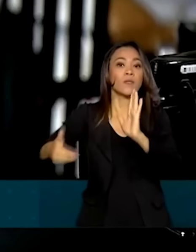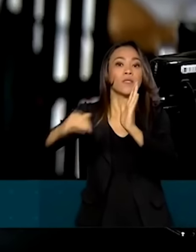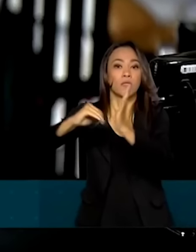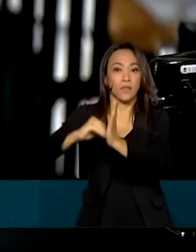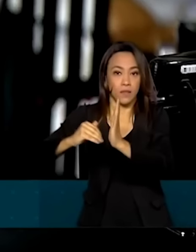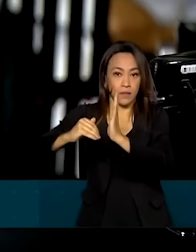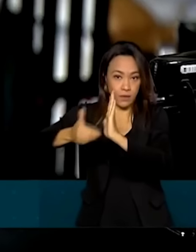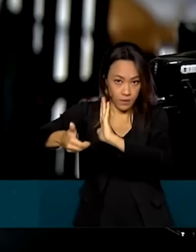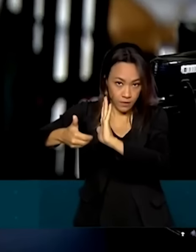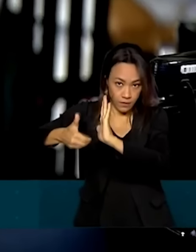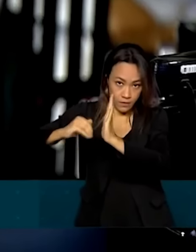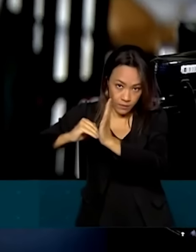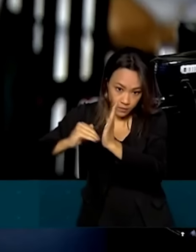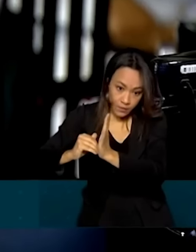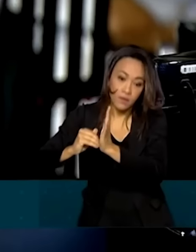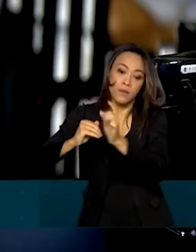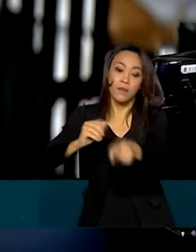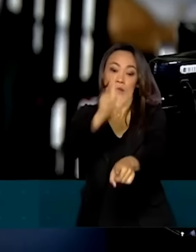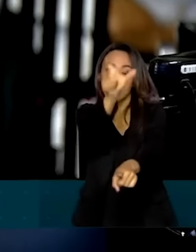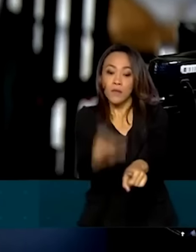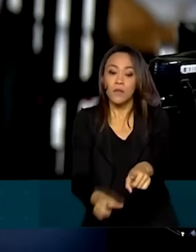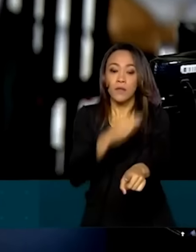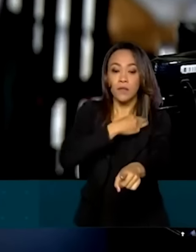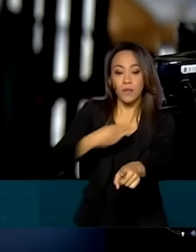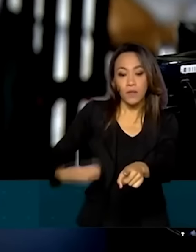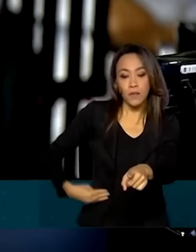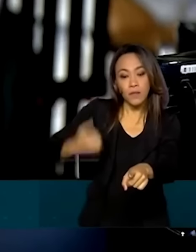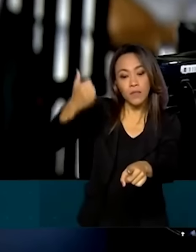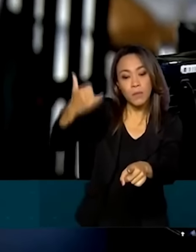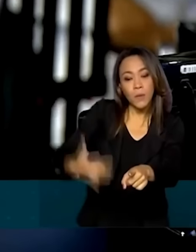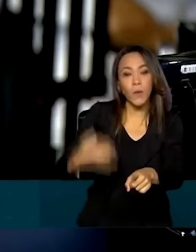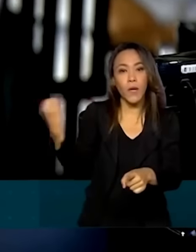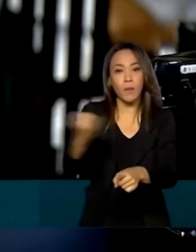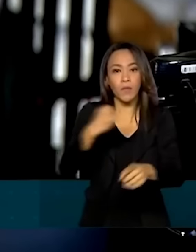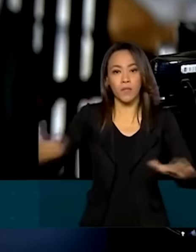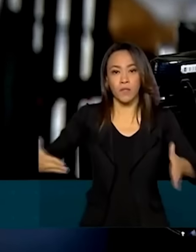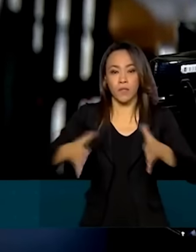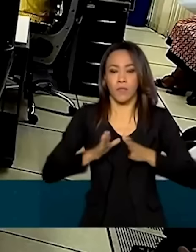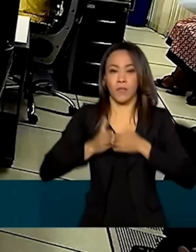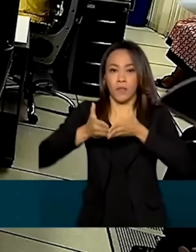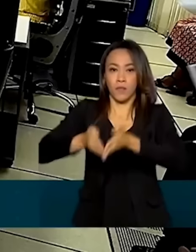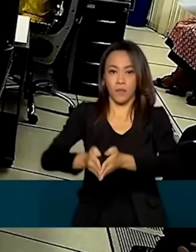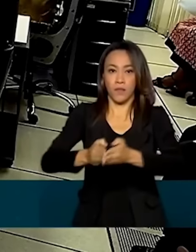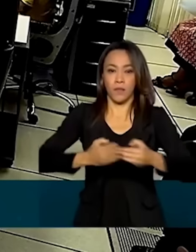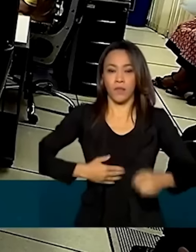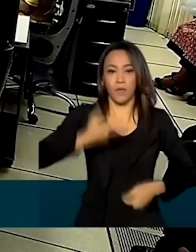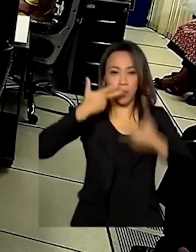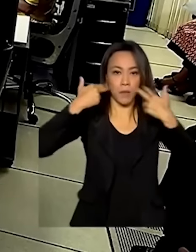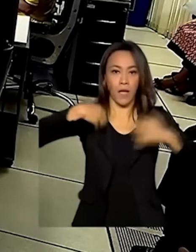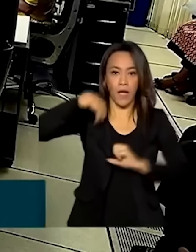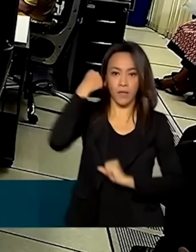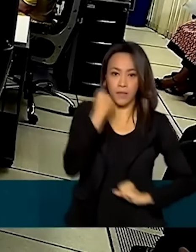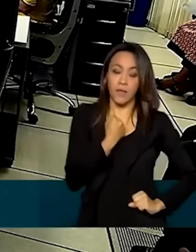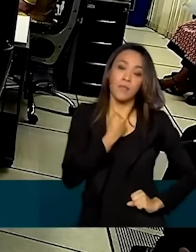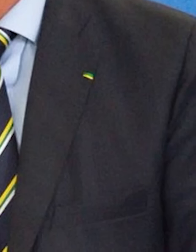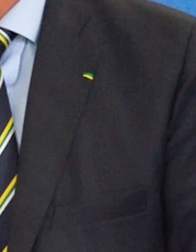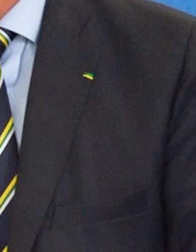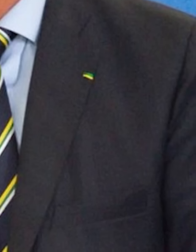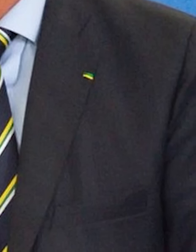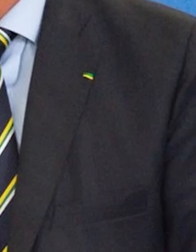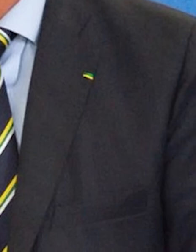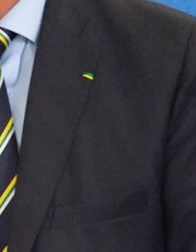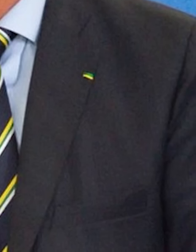abre aspas durante o governo passado ele foi um dos poucos entre civis e militares que Manteve a lealdade ao presidente